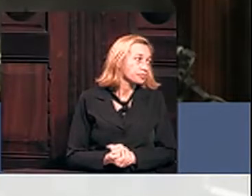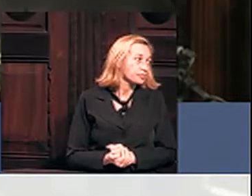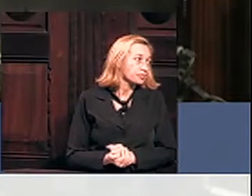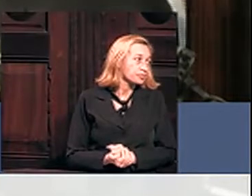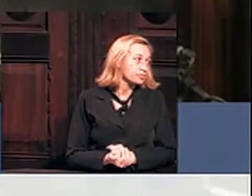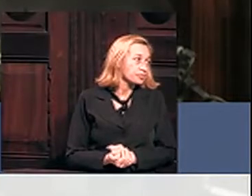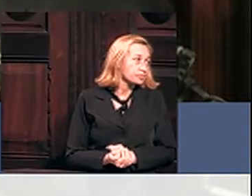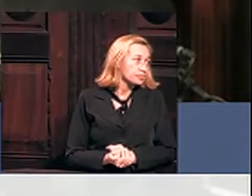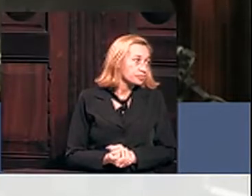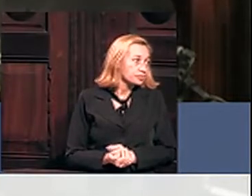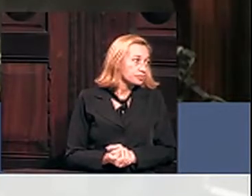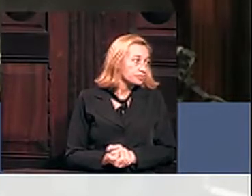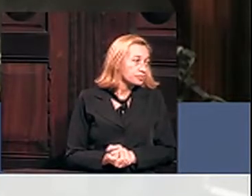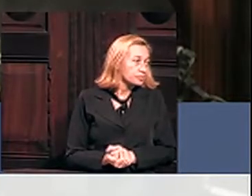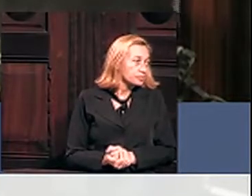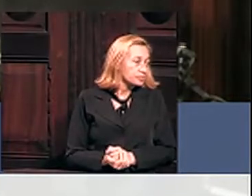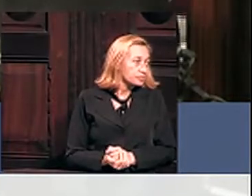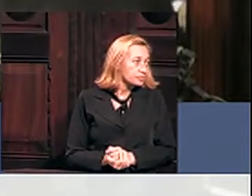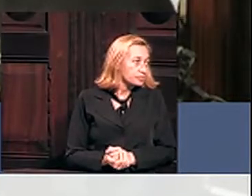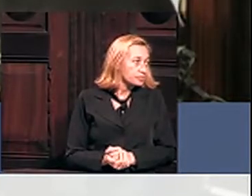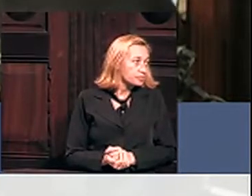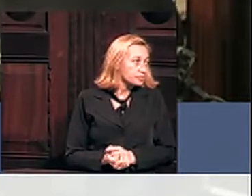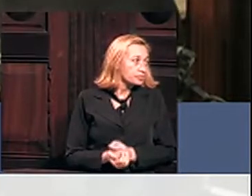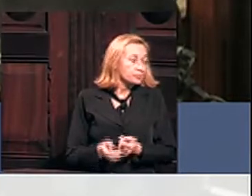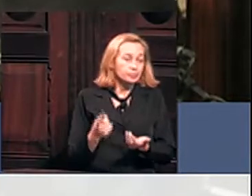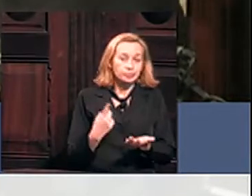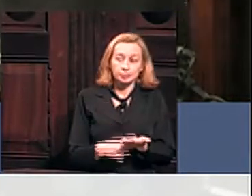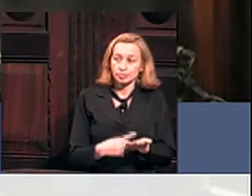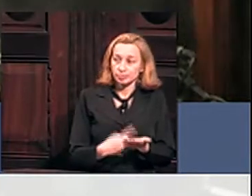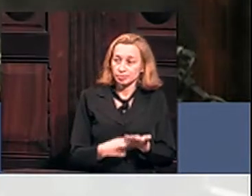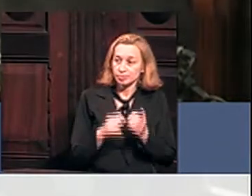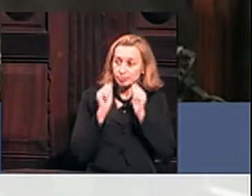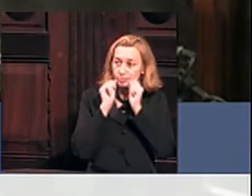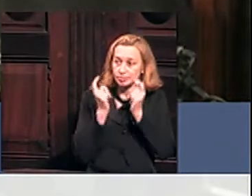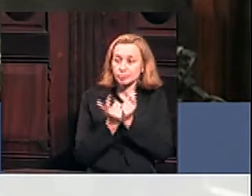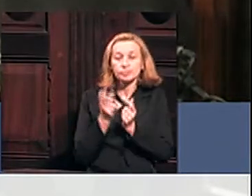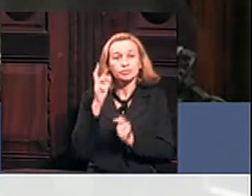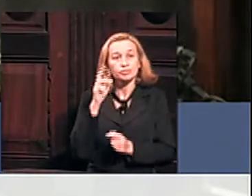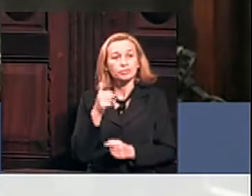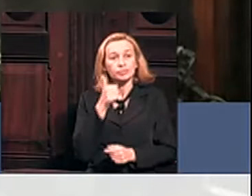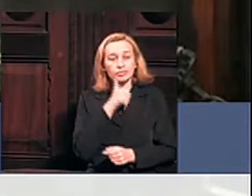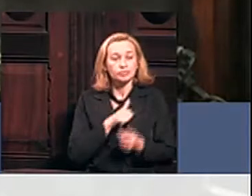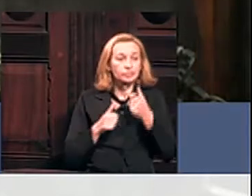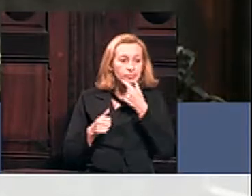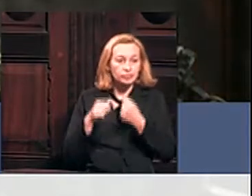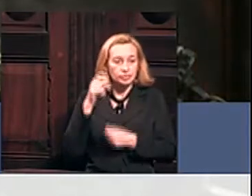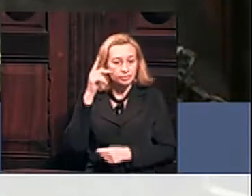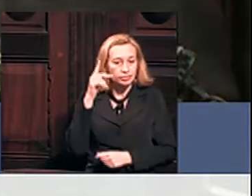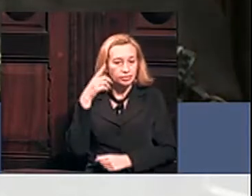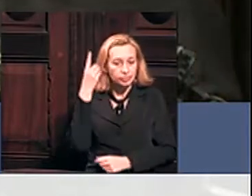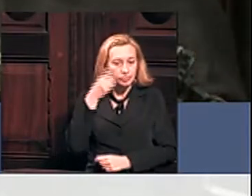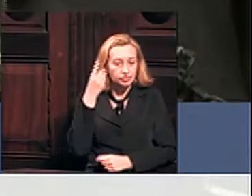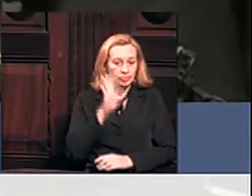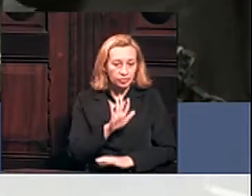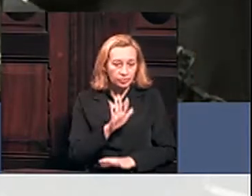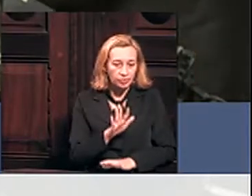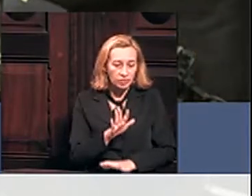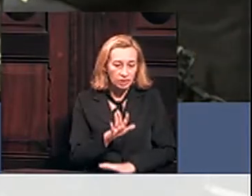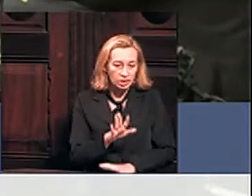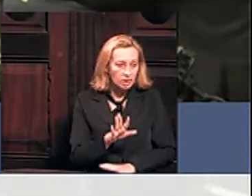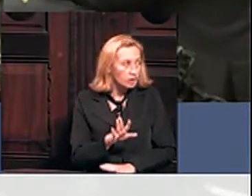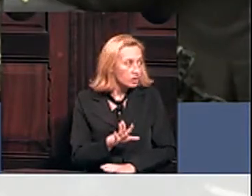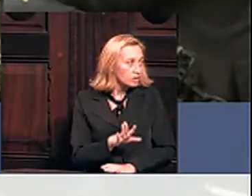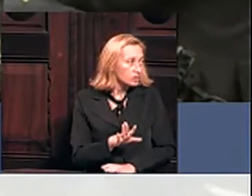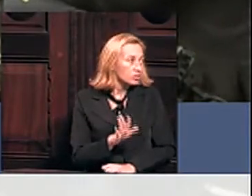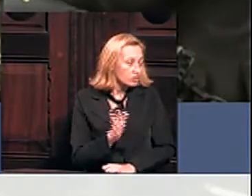Então, com um acordo com o plenário, senhores e senhoras deputados. Presidente, eu quero que vote antes da anistia dos militares.